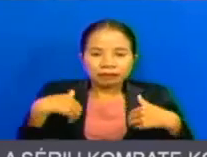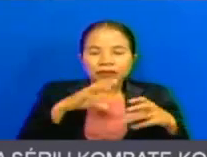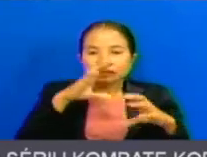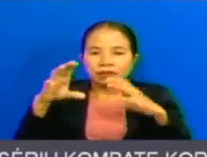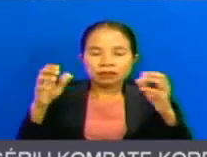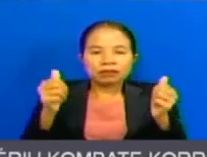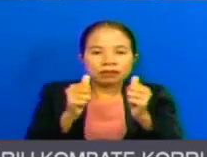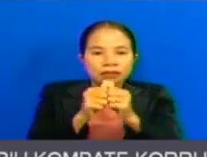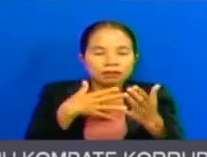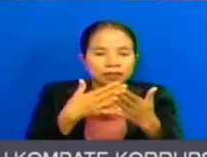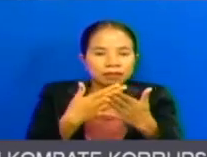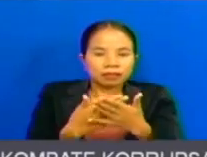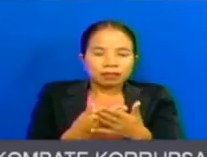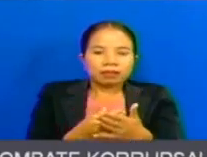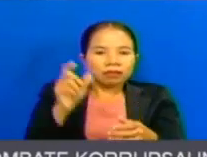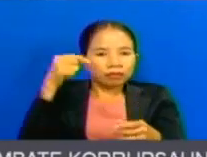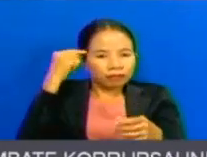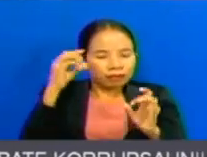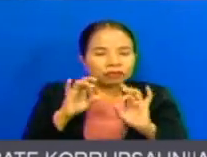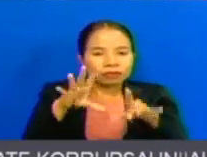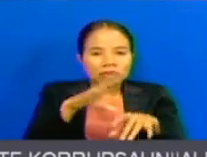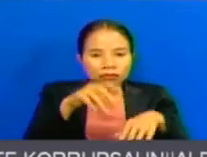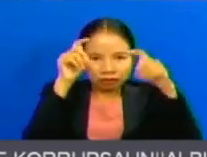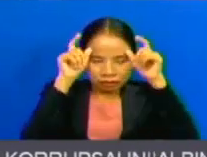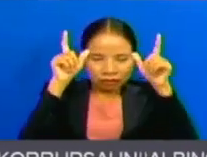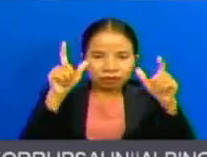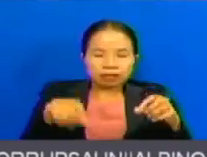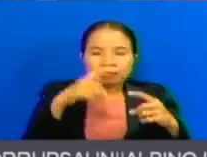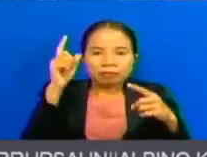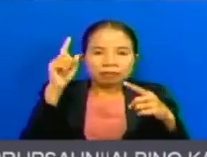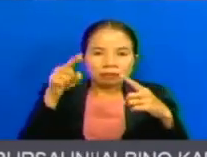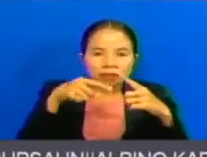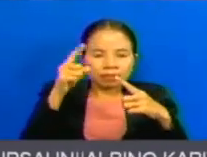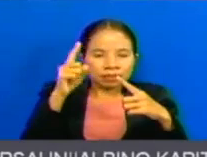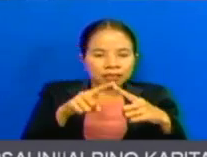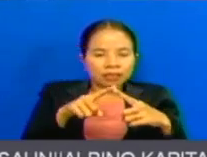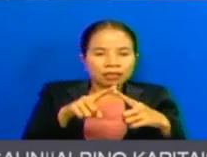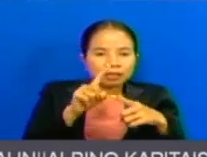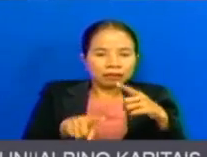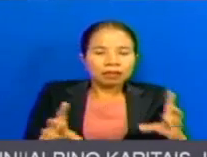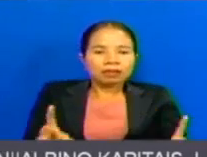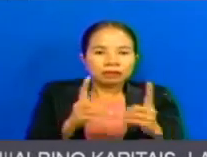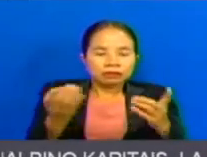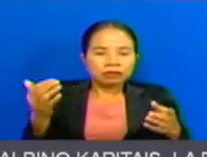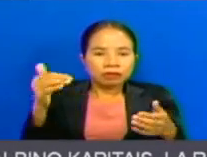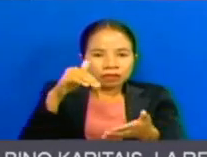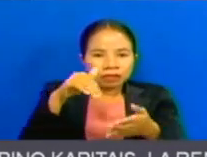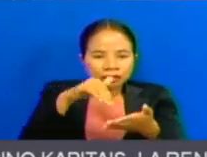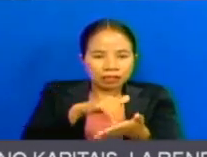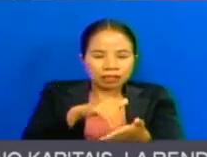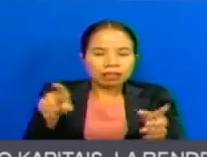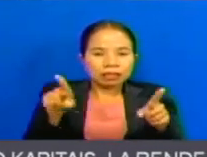Austrália ou Timor-Leste. O que é que acontece com o bebê? Também, a minha cara com o governo, na Fatin, ou o CBE,